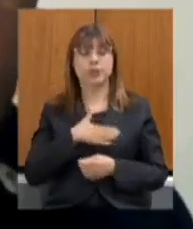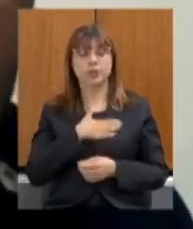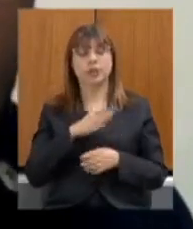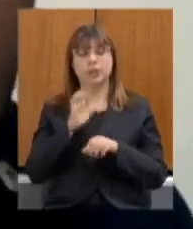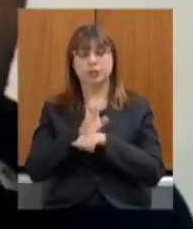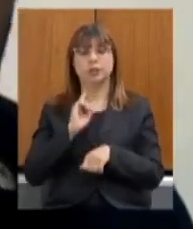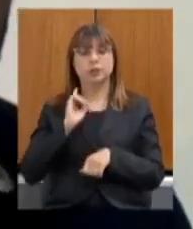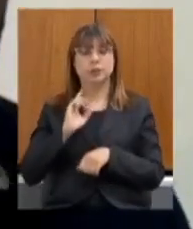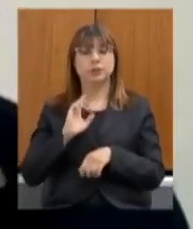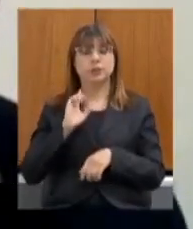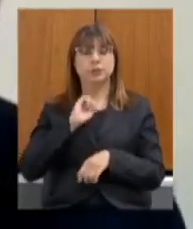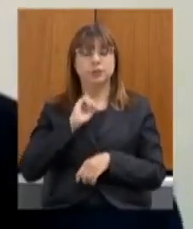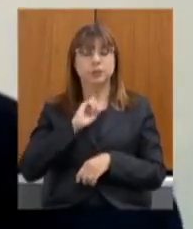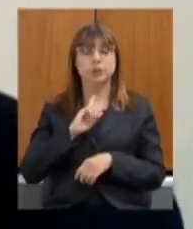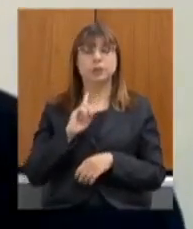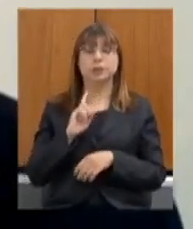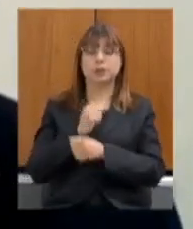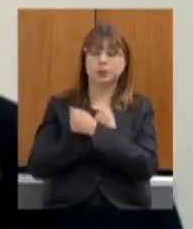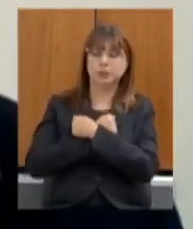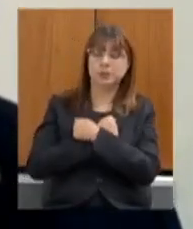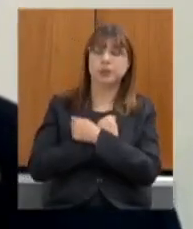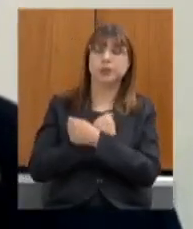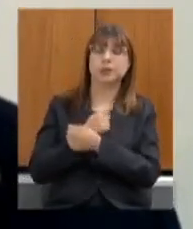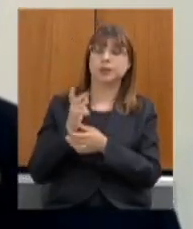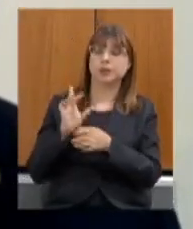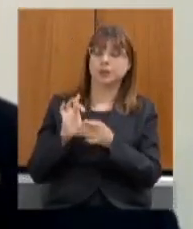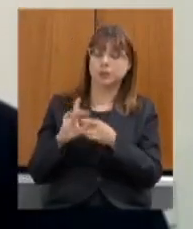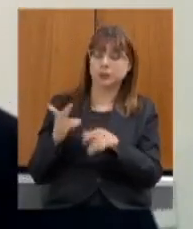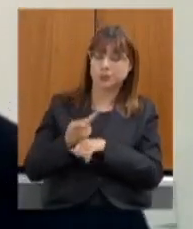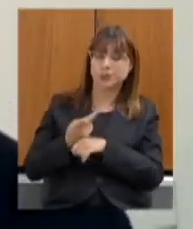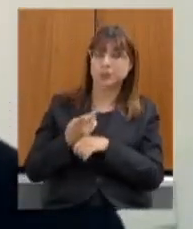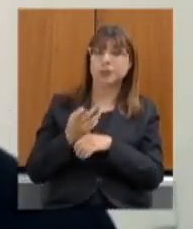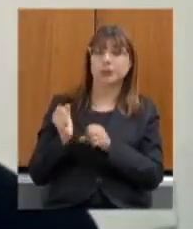abraço, conte comigo e vamos juntos aí em 2021.